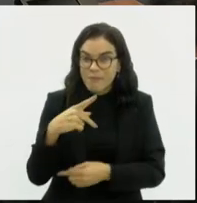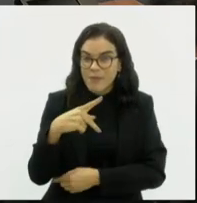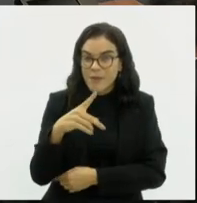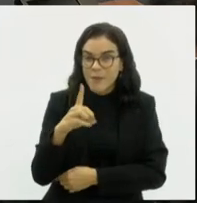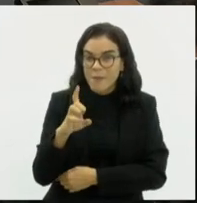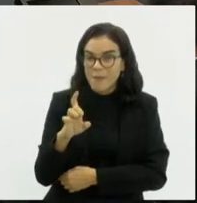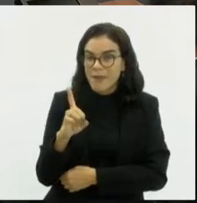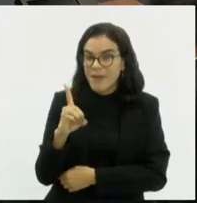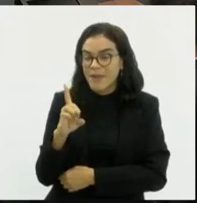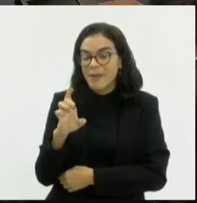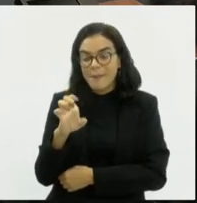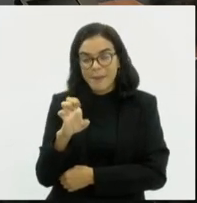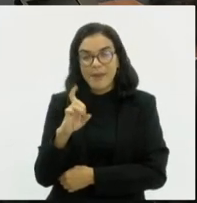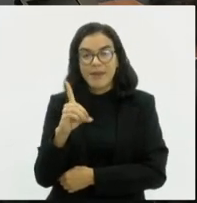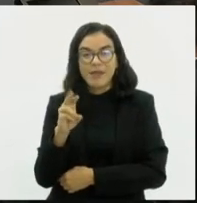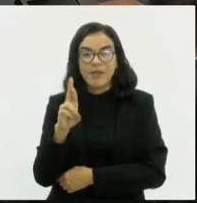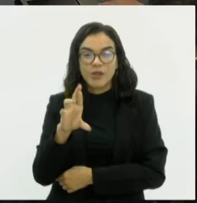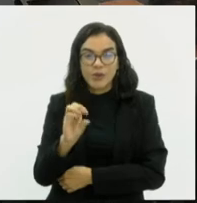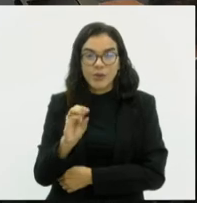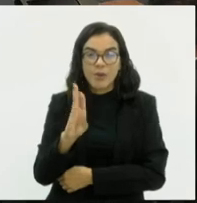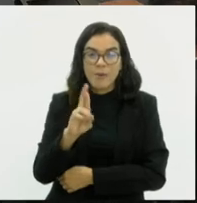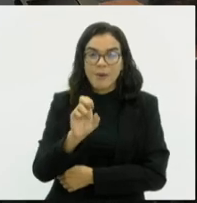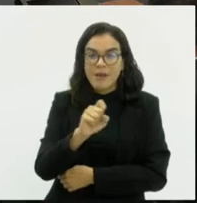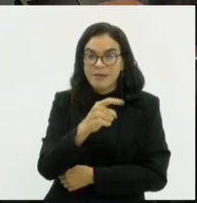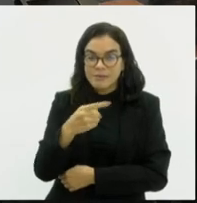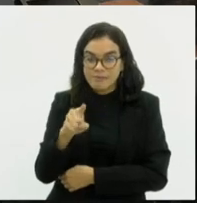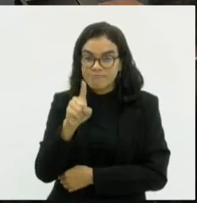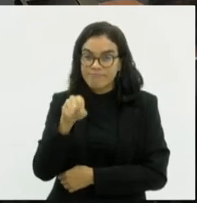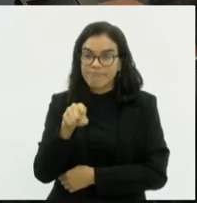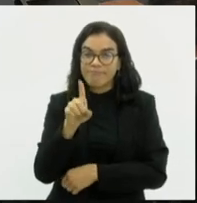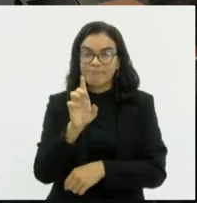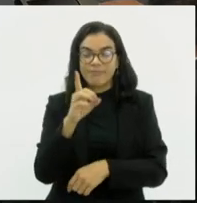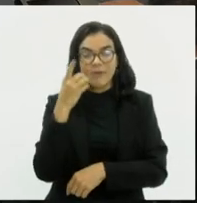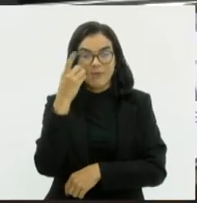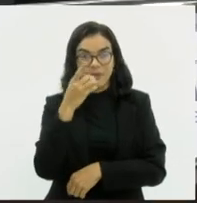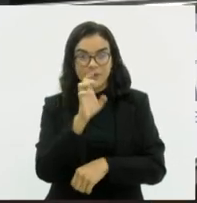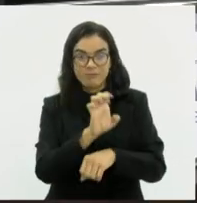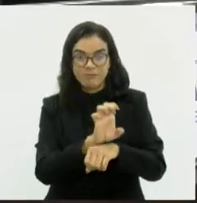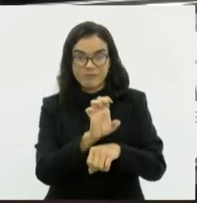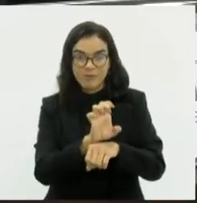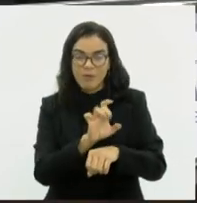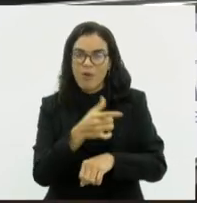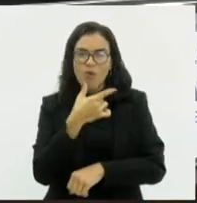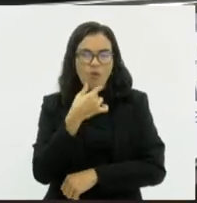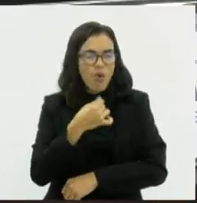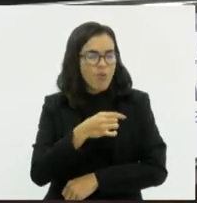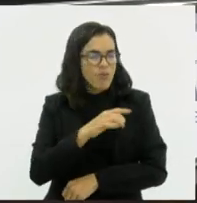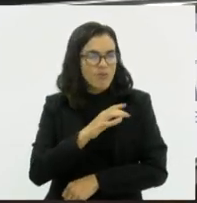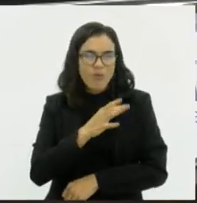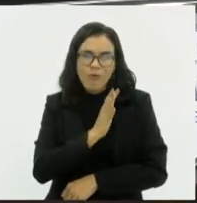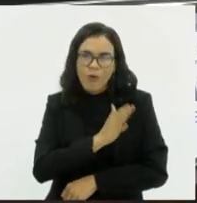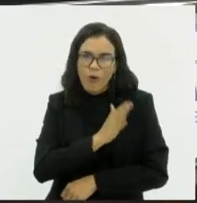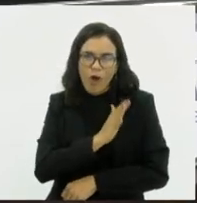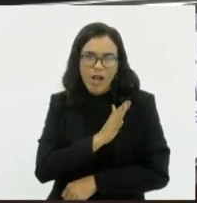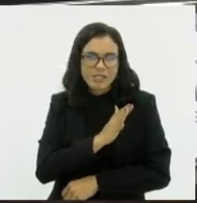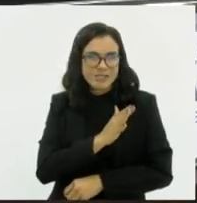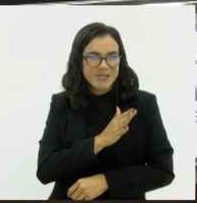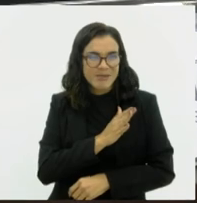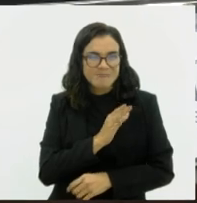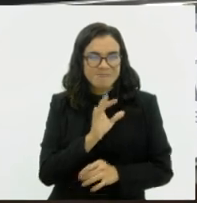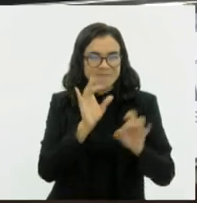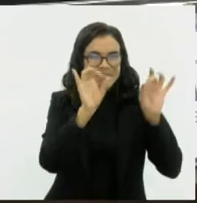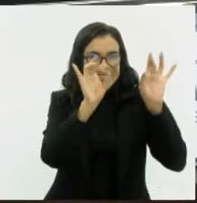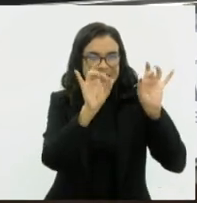honra. Você que é nosso deputado estadual, mas é um homem de um coração muito nobre.